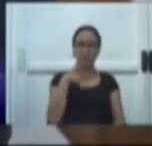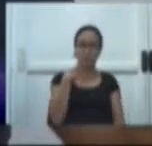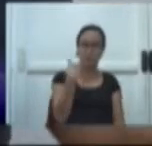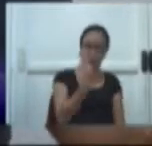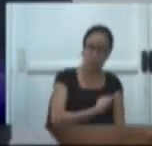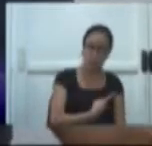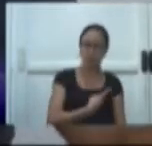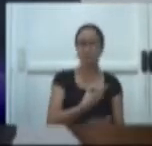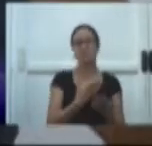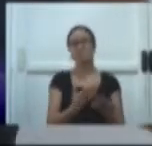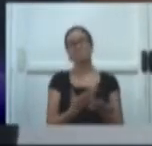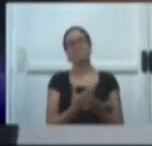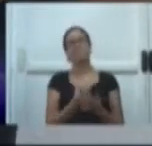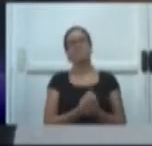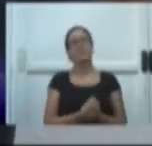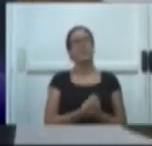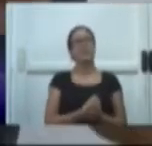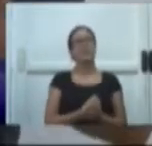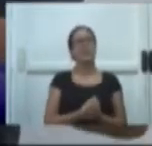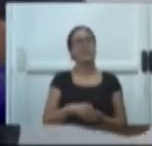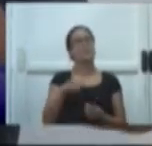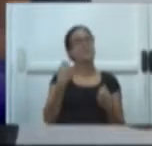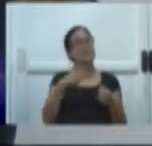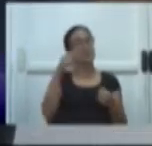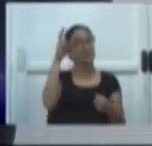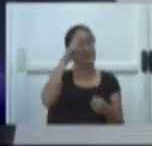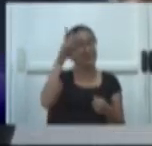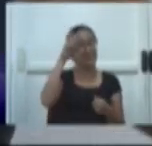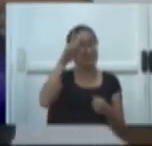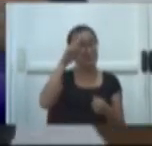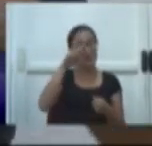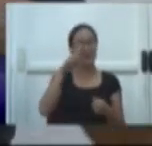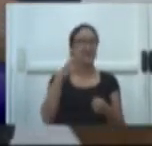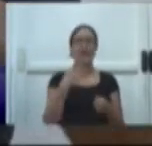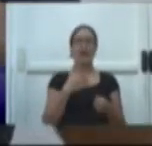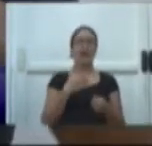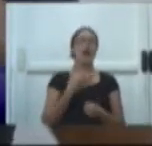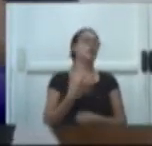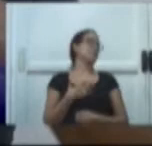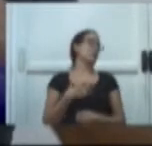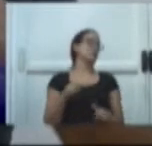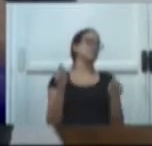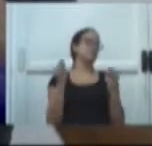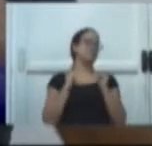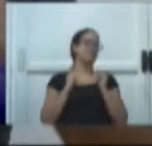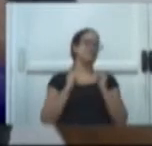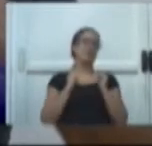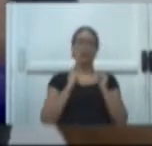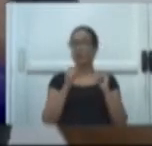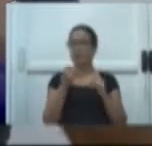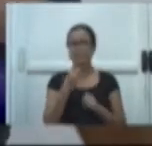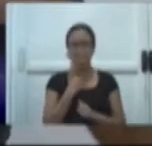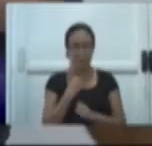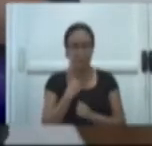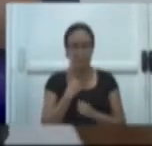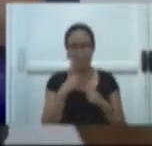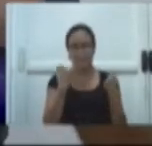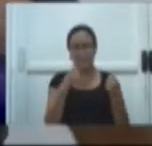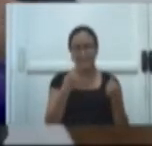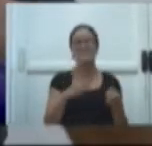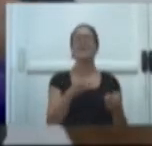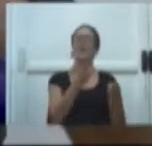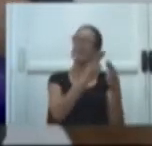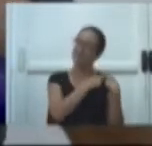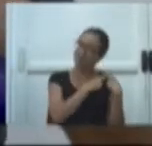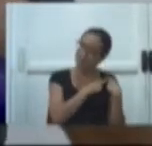nos esquecer que nós não podemos transferir a nossa cota de responsabilidade. O mosquito